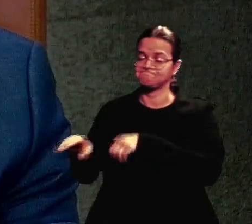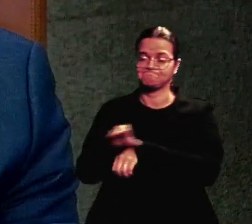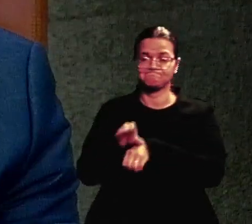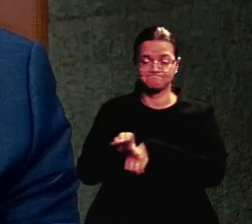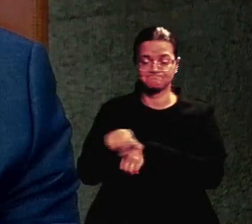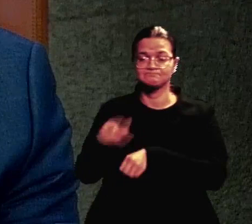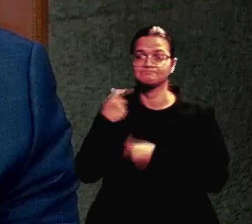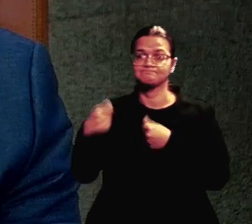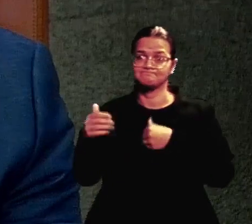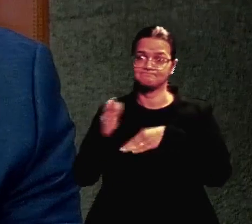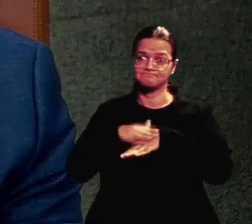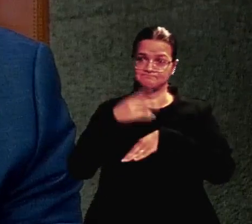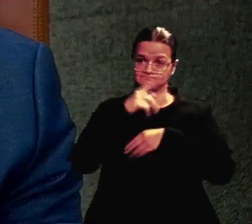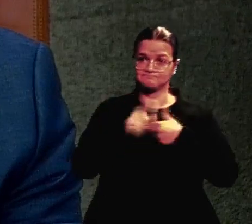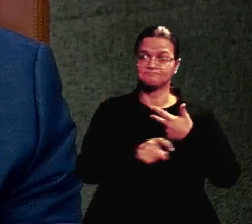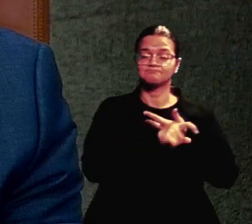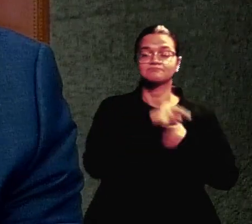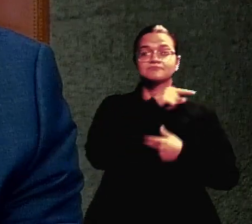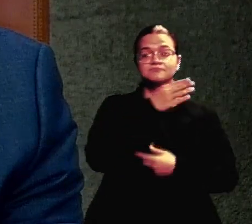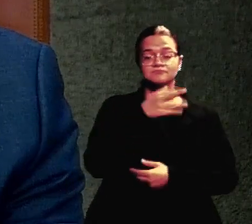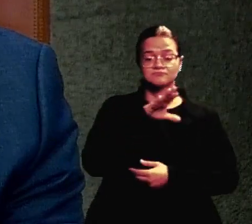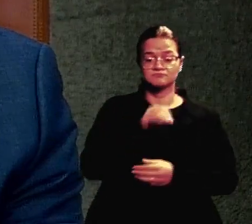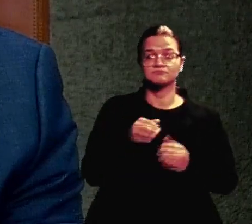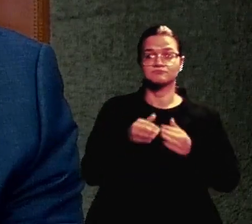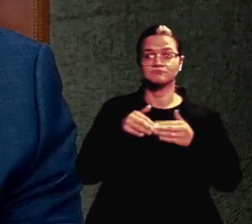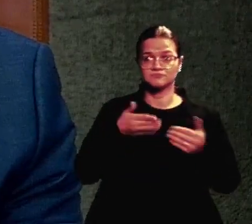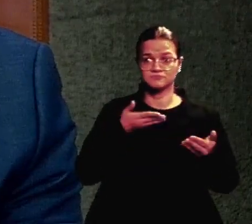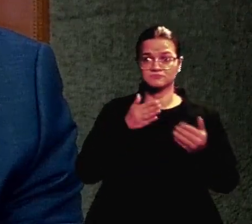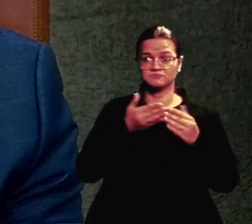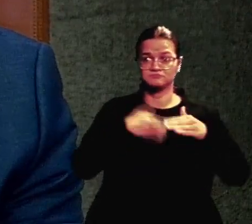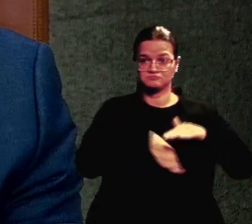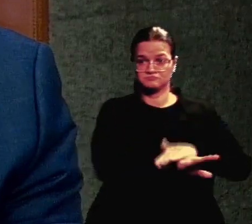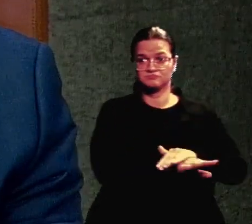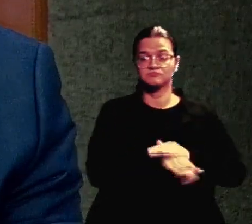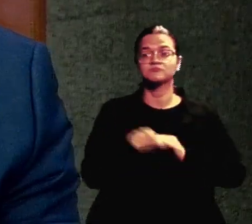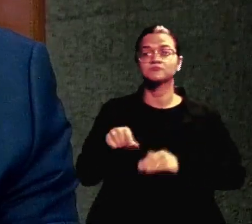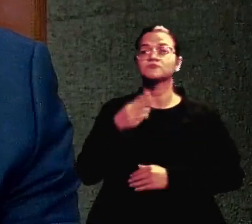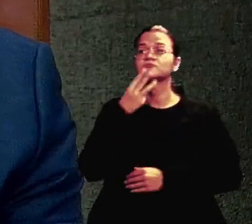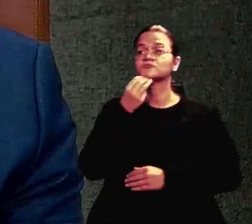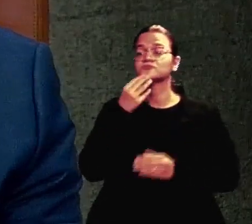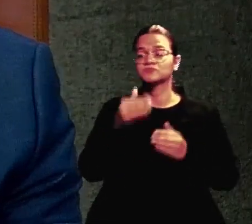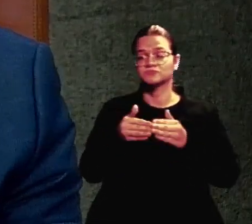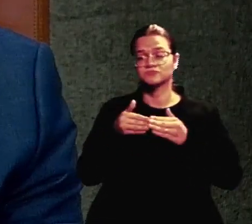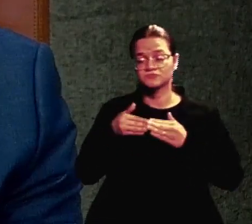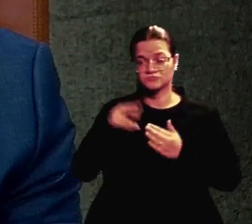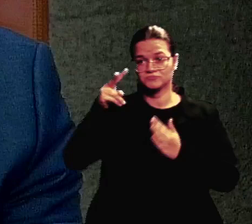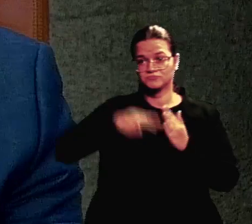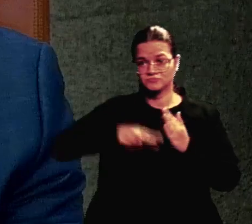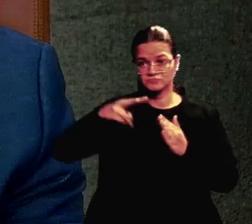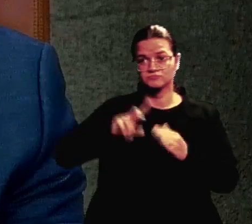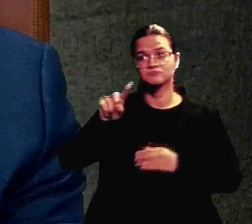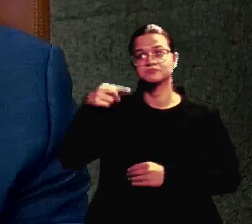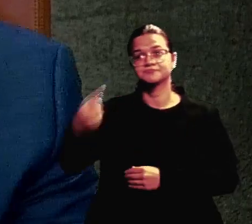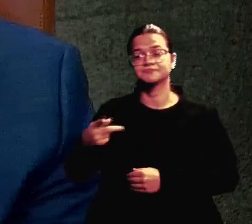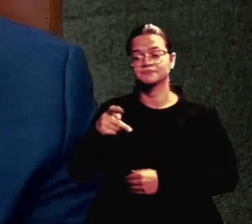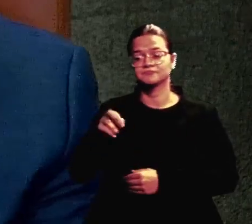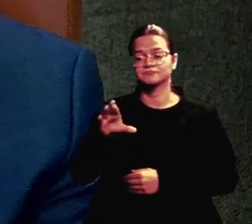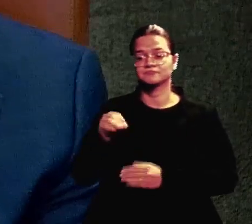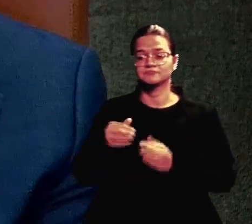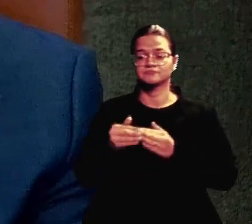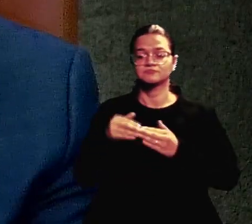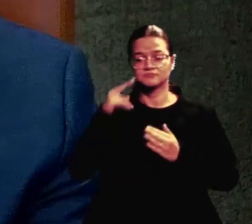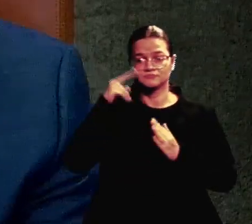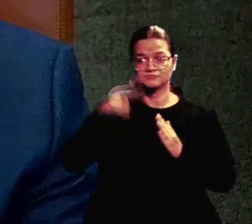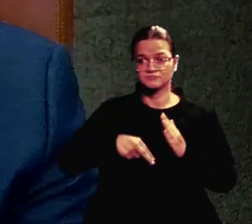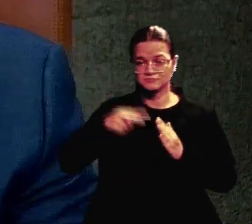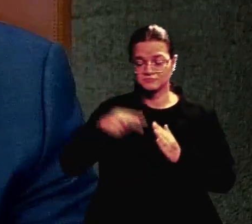por iniciativa, vereador Bruno Diniz pelo arquivamento, vistas ao vereador William Veloso e, posteriormente, ao vereador Pedro Aslan